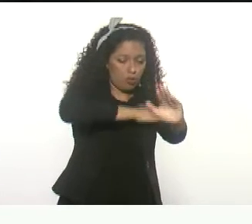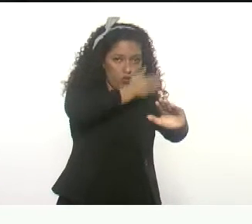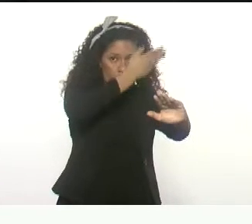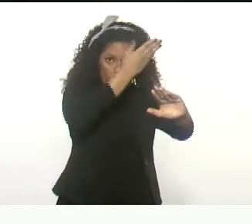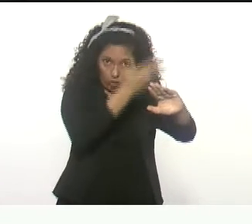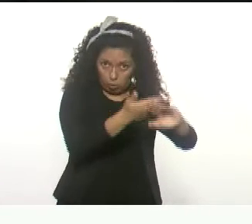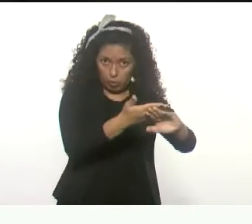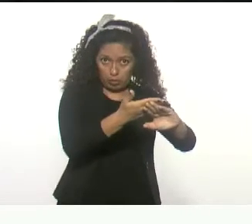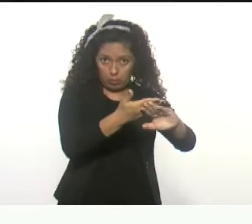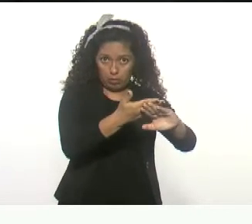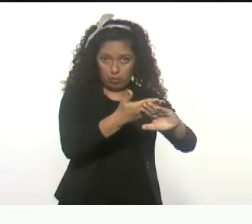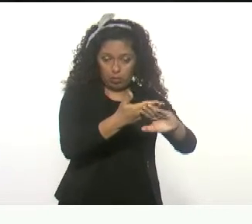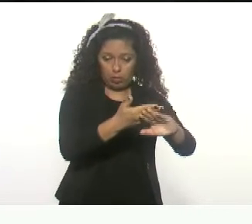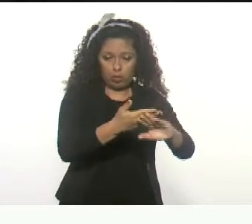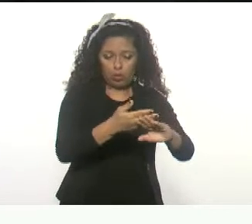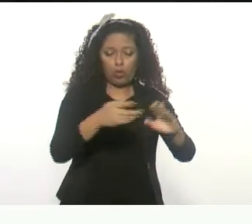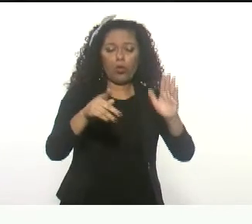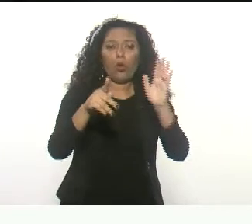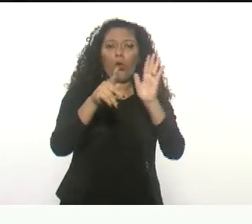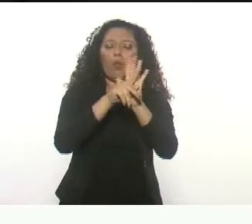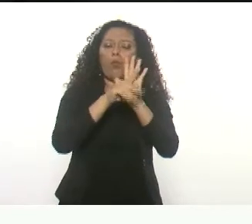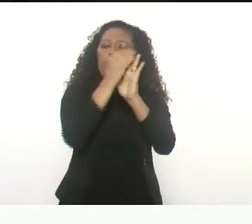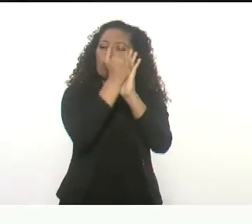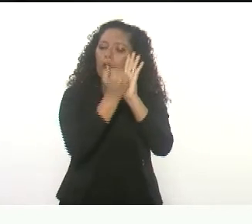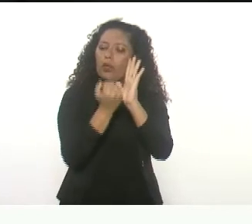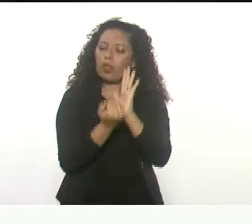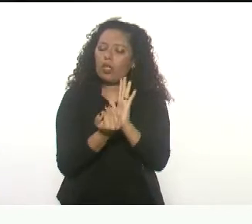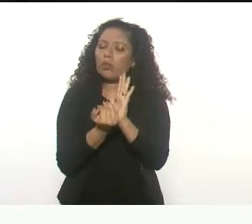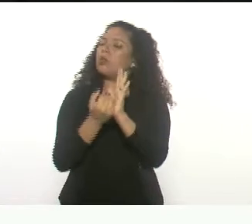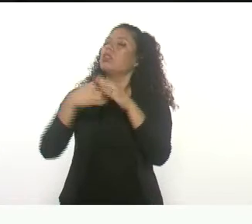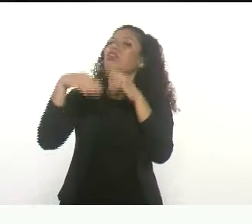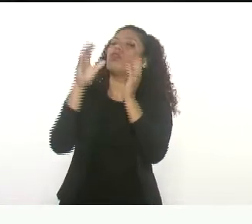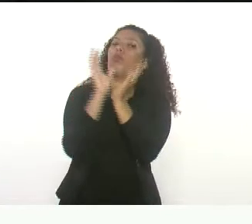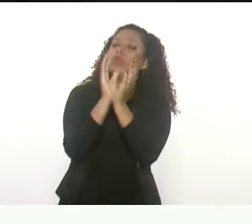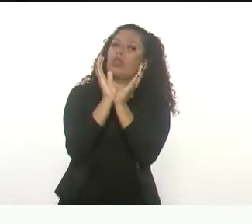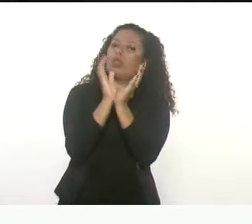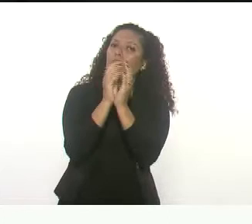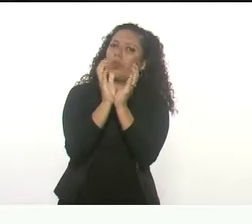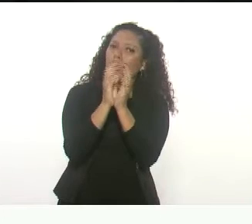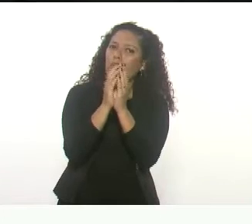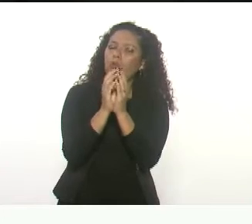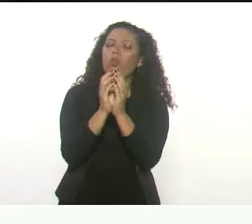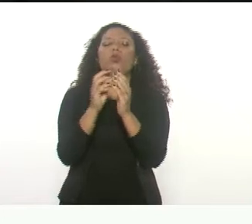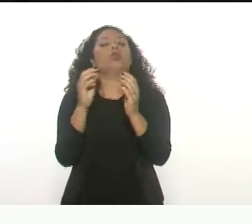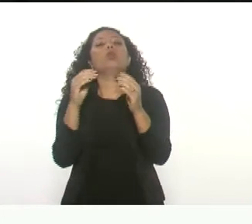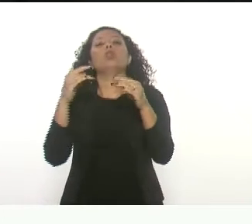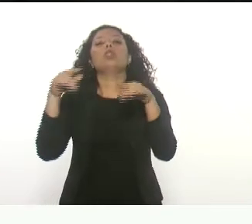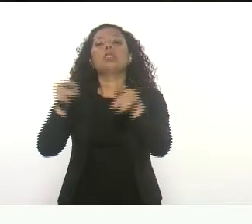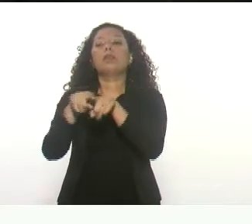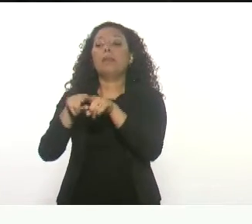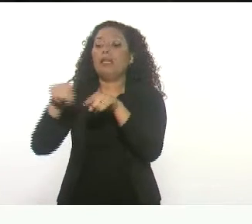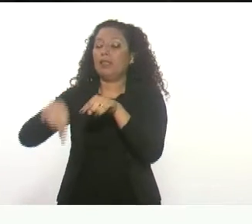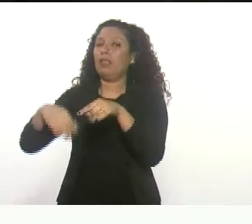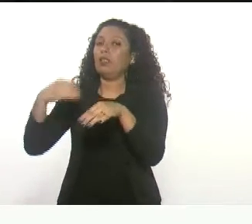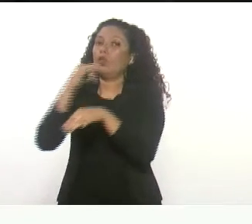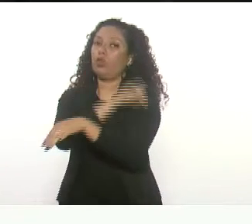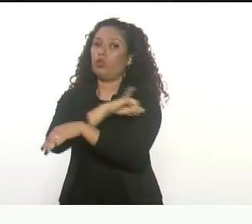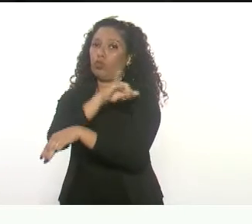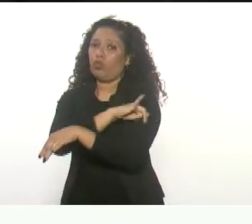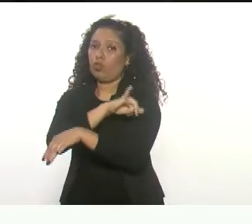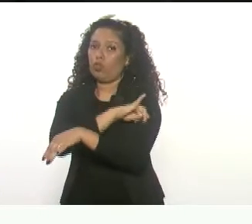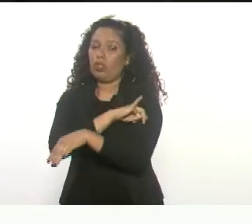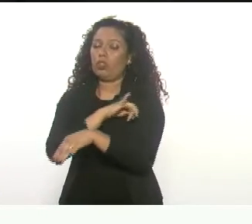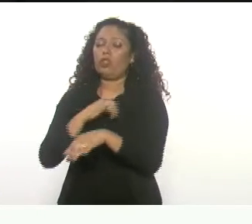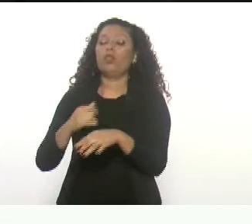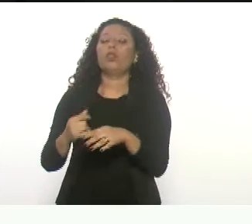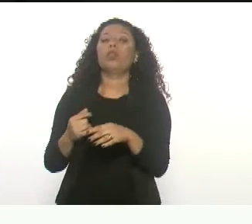nesse estudo. O Programa Educação Integral do Estado de Pernambuco, o Programa Turno Único do município do Rio de Janeiro, esse que eu